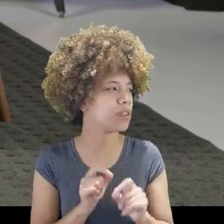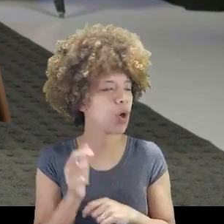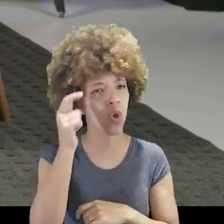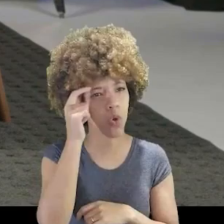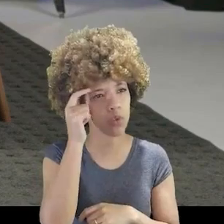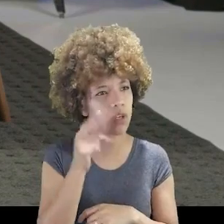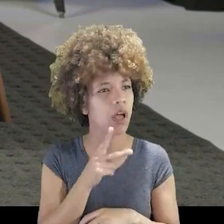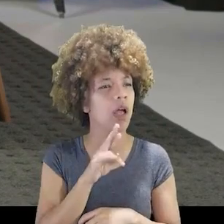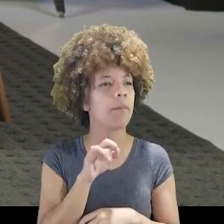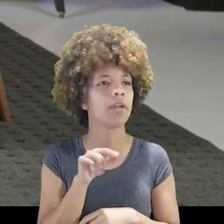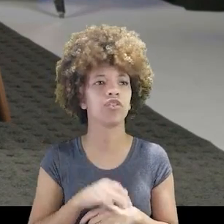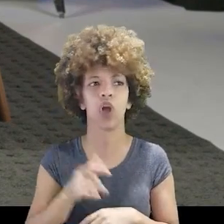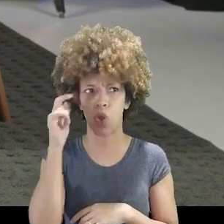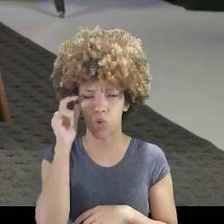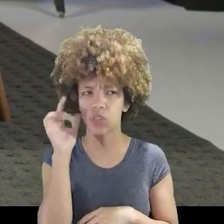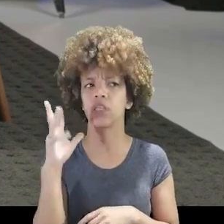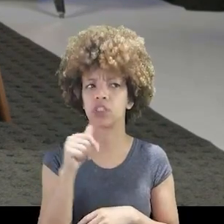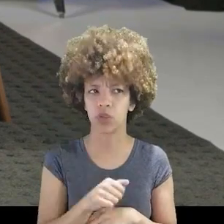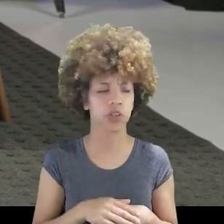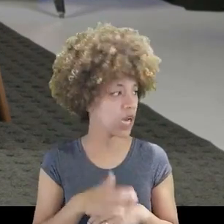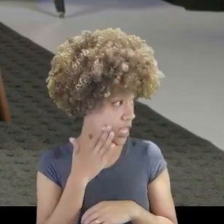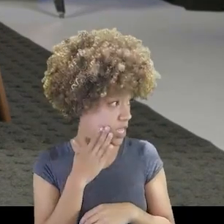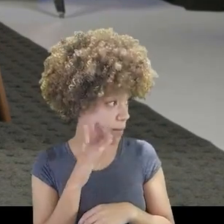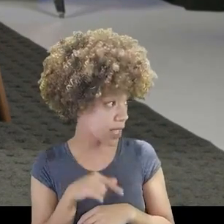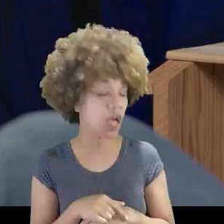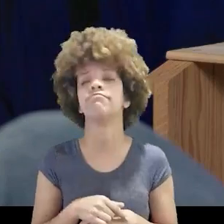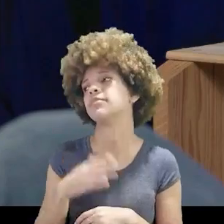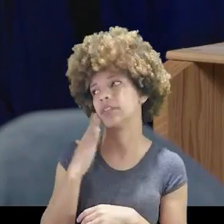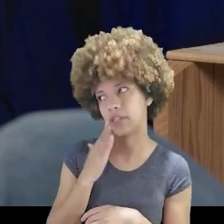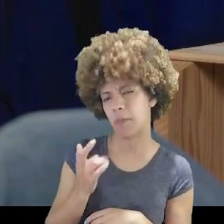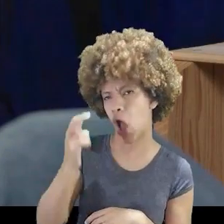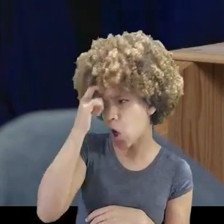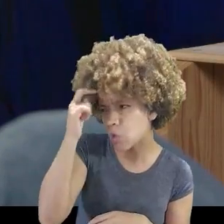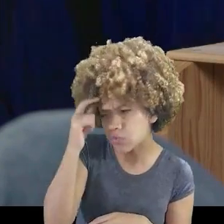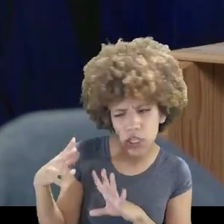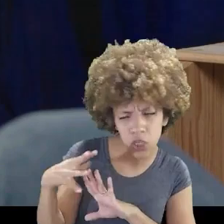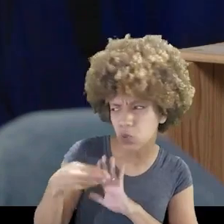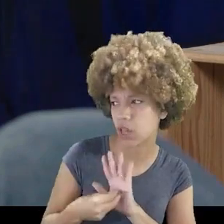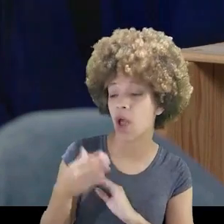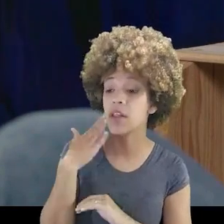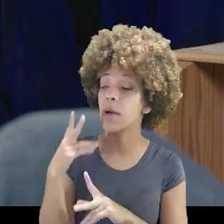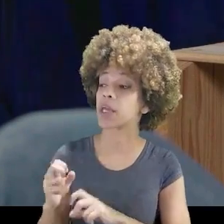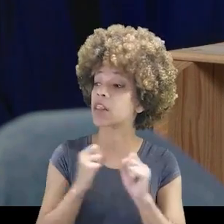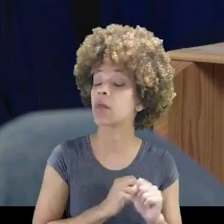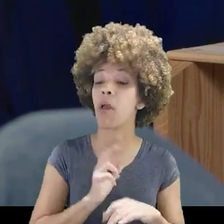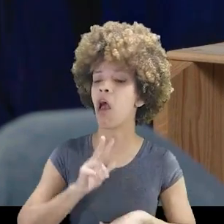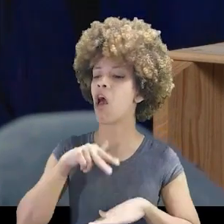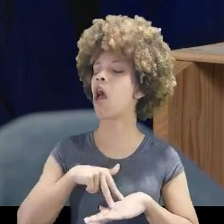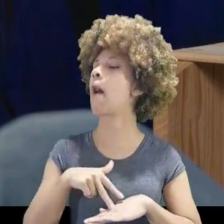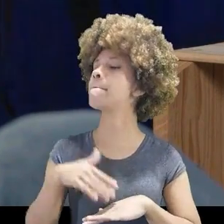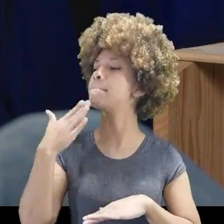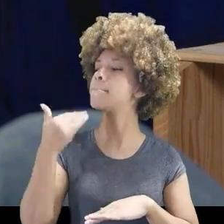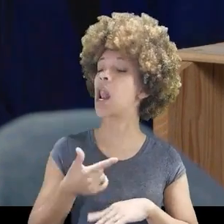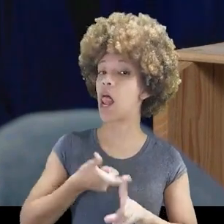e isso é uma consciência Total ele sabe que eles são ele sabe ele sabe que ele tem poder e que ele ver se acha